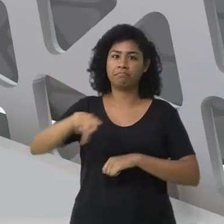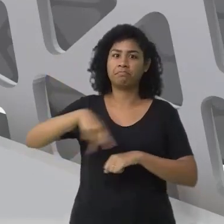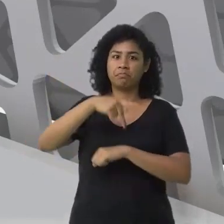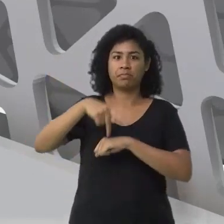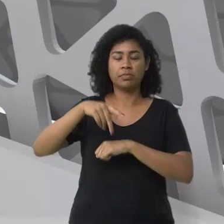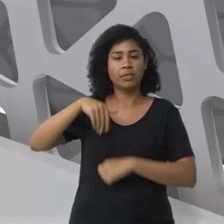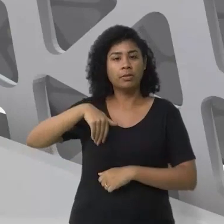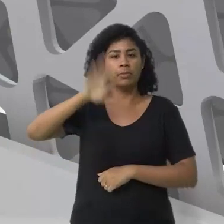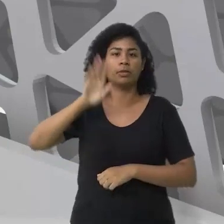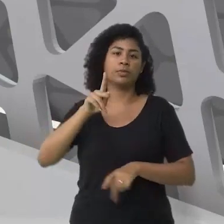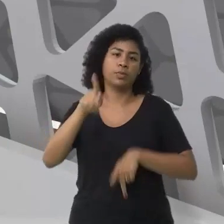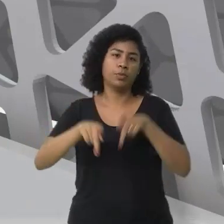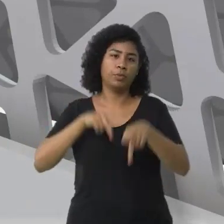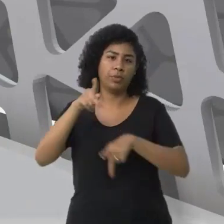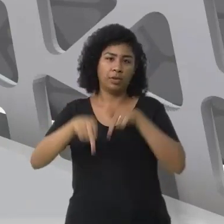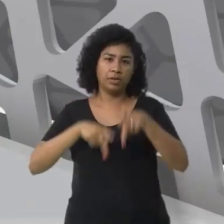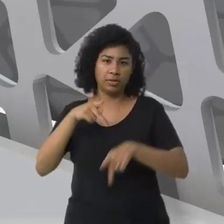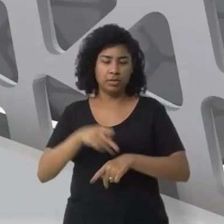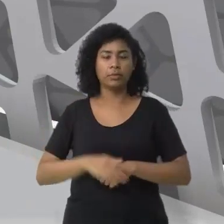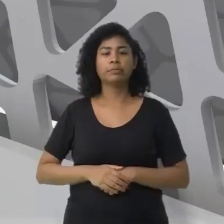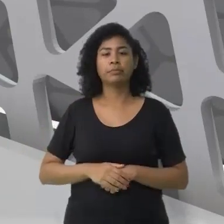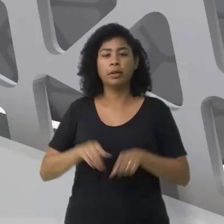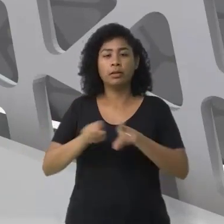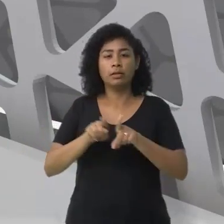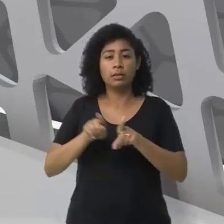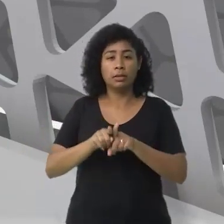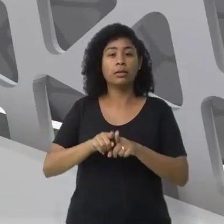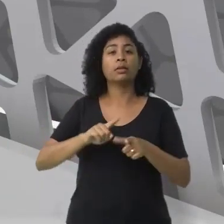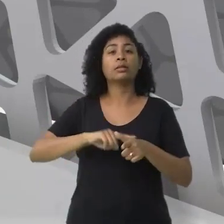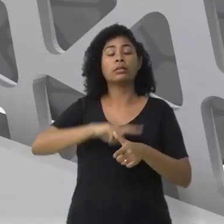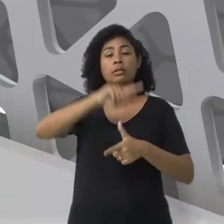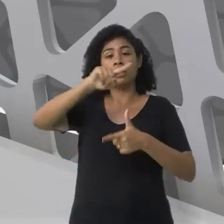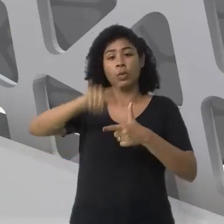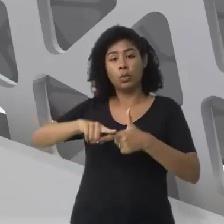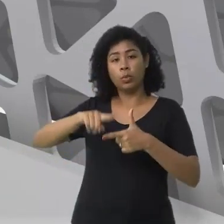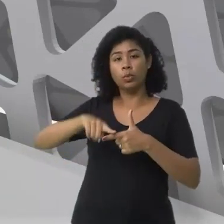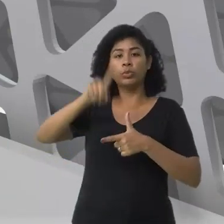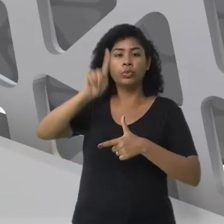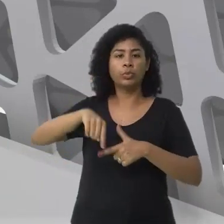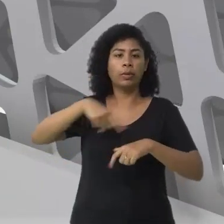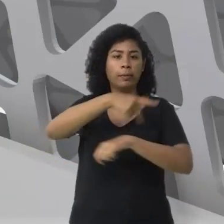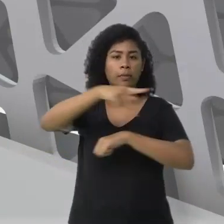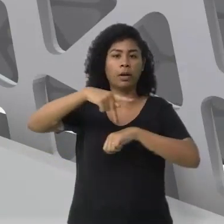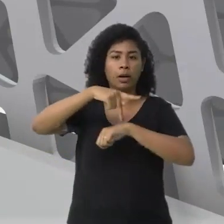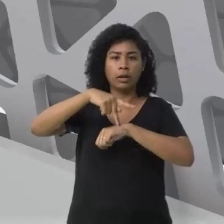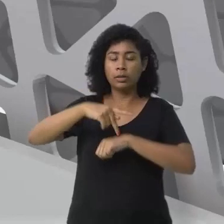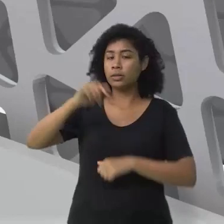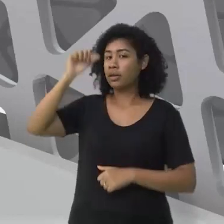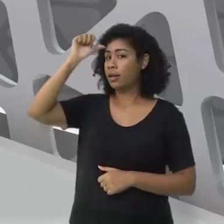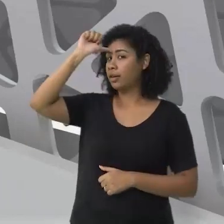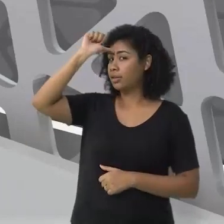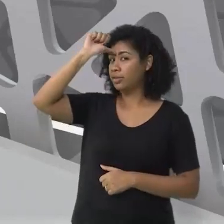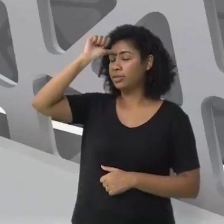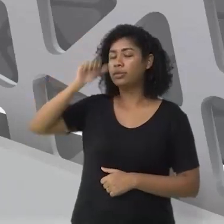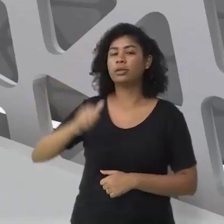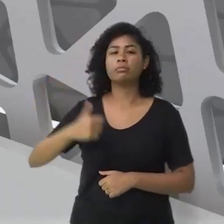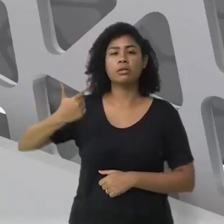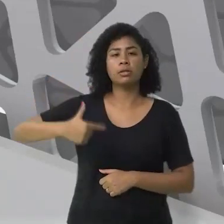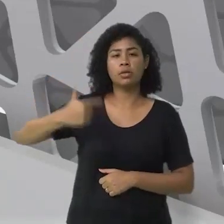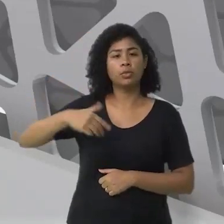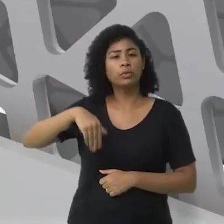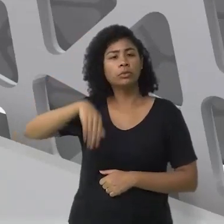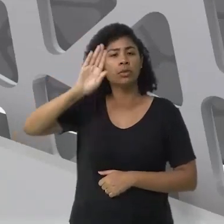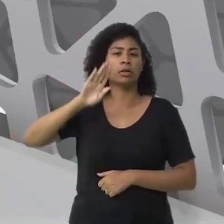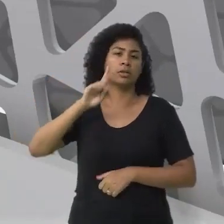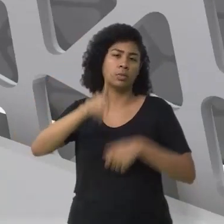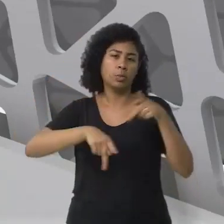mundo, seguido da Índia. A Índia, gente, vai ser o 2º país mais populoso, seguido